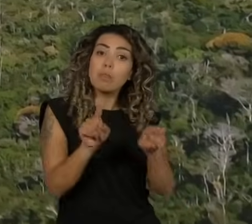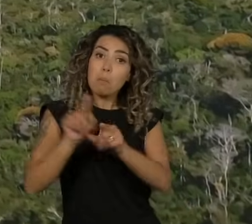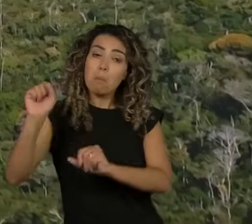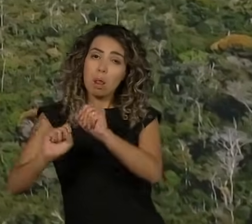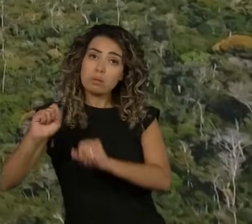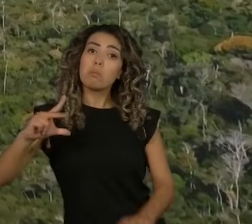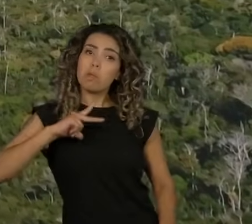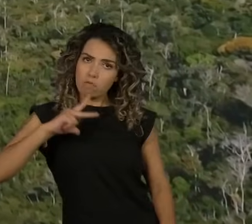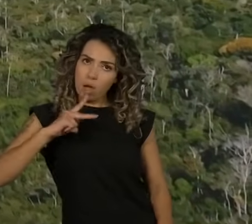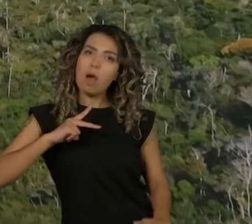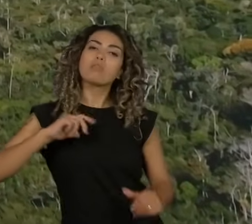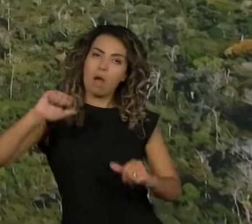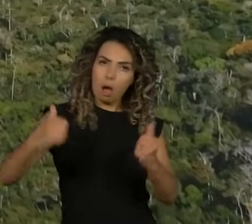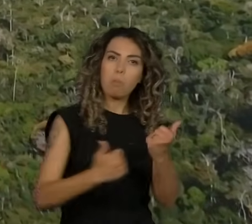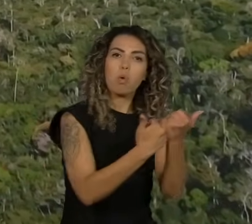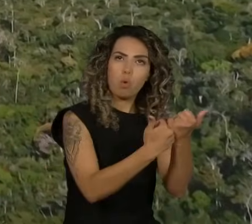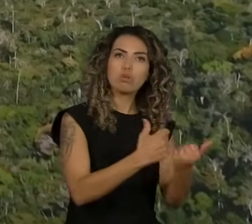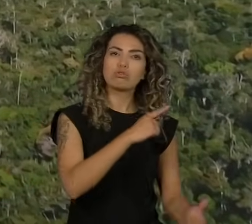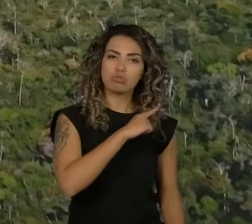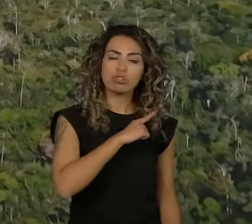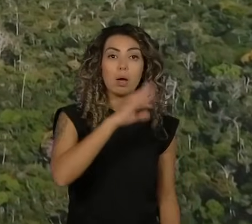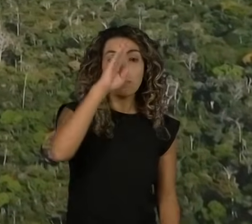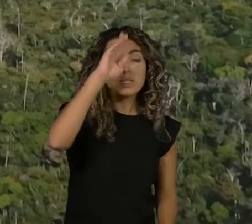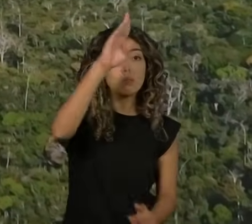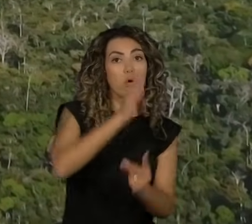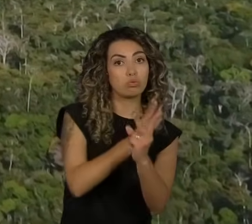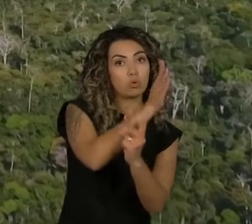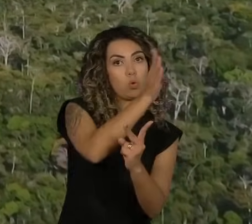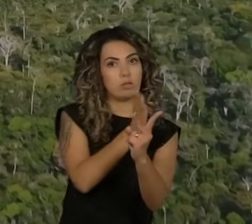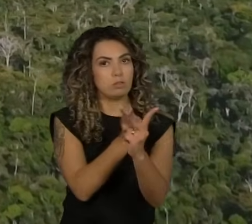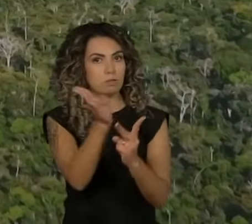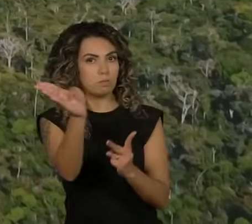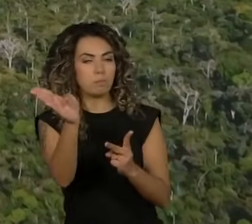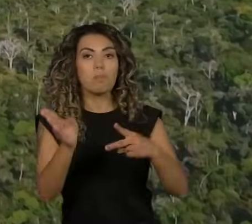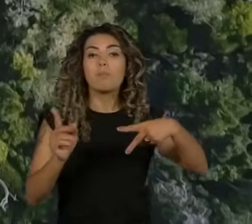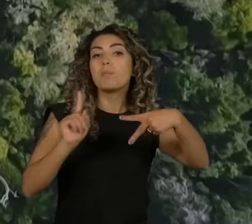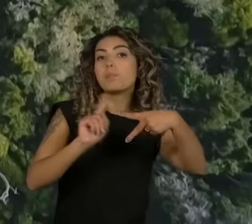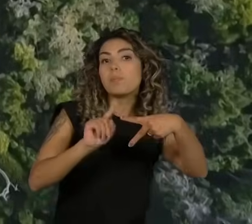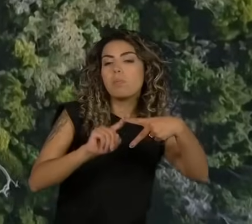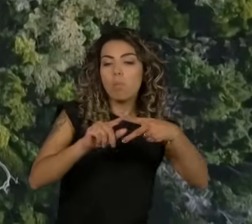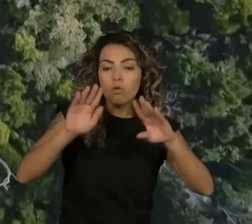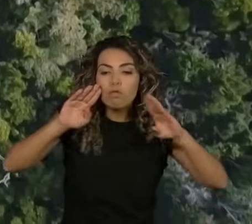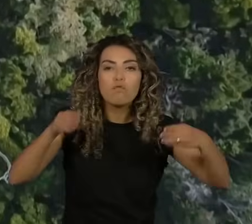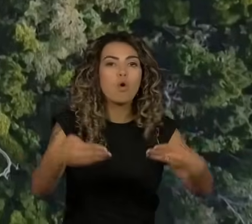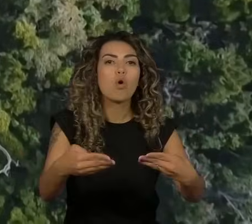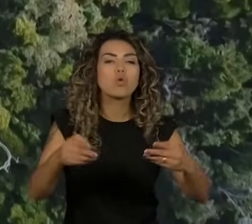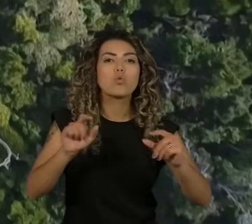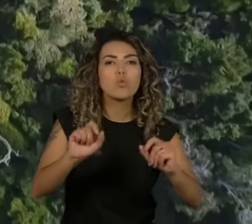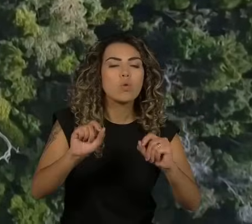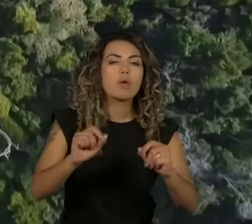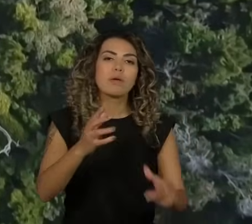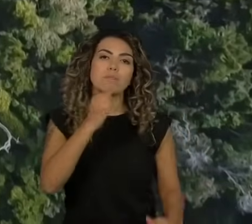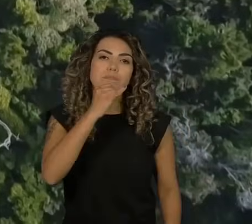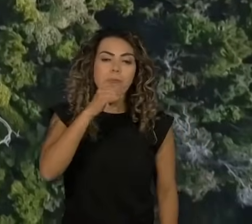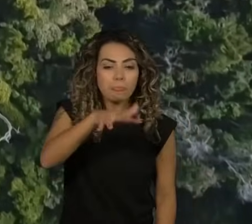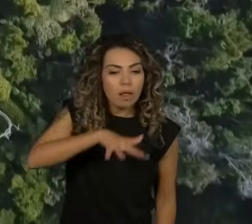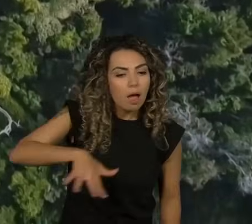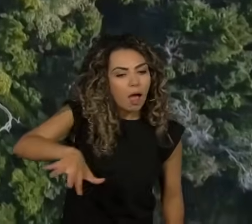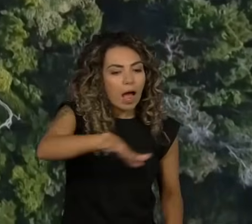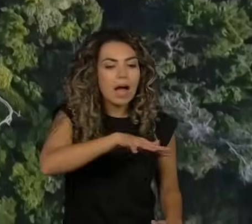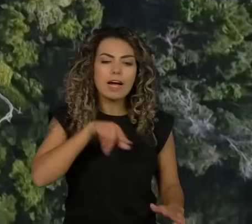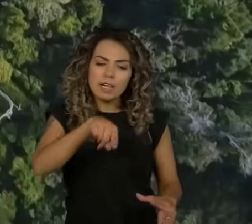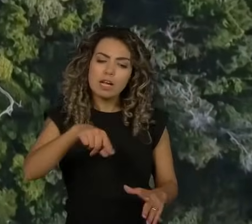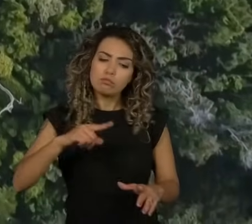Ele tem 2 conjuntos de categorias. Um conjunto trata de áreas que têm a vocação de serem mais